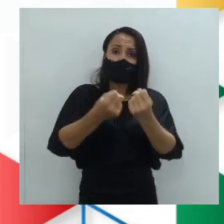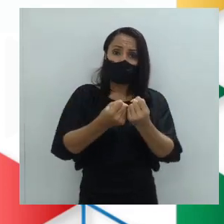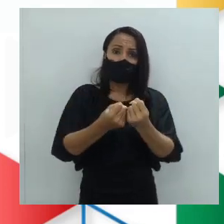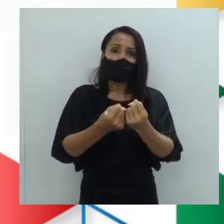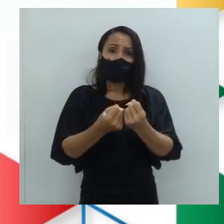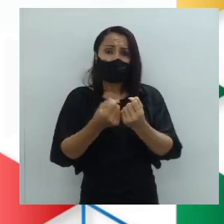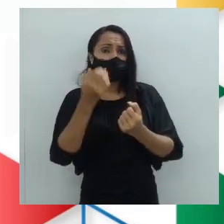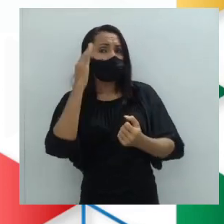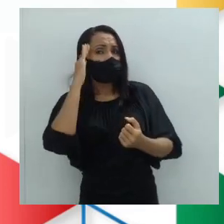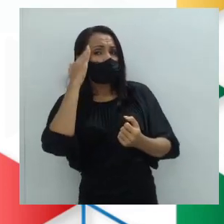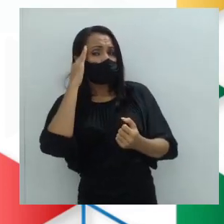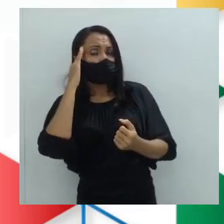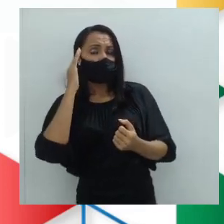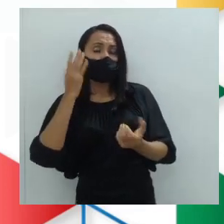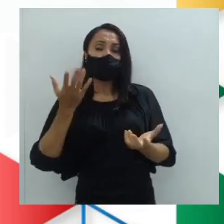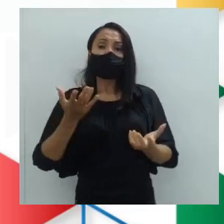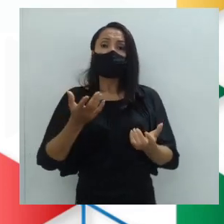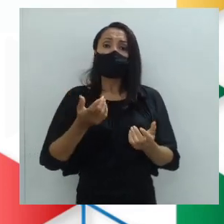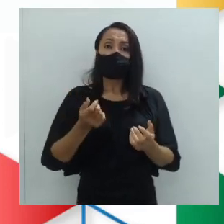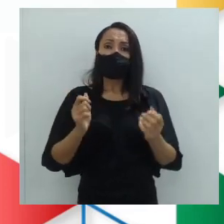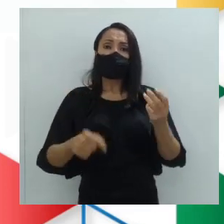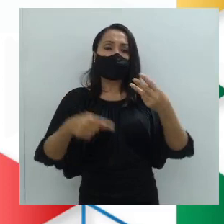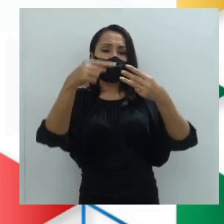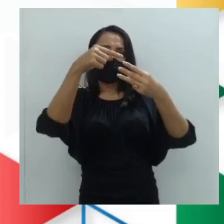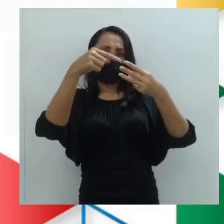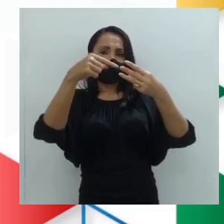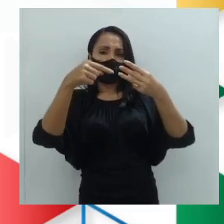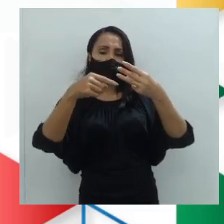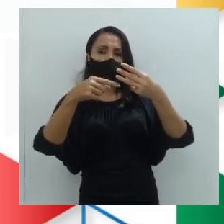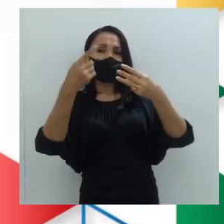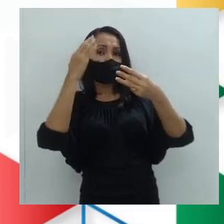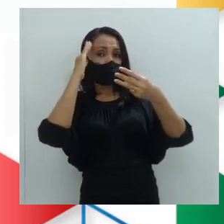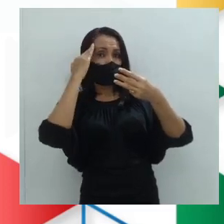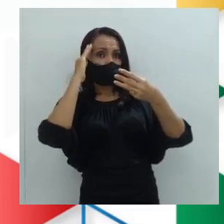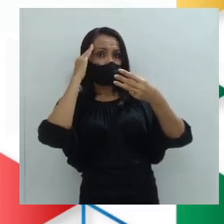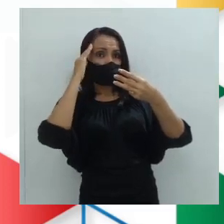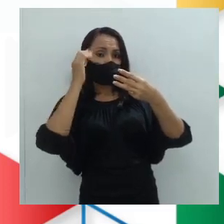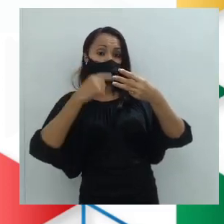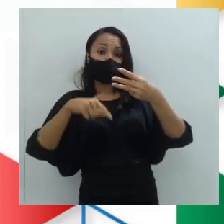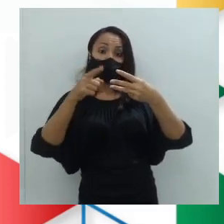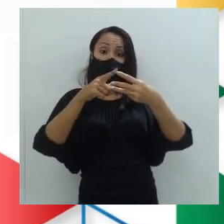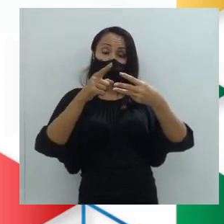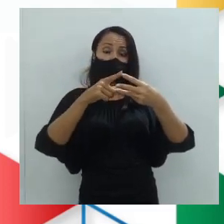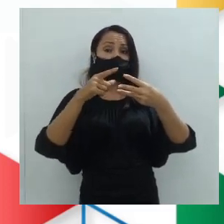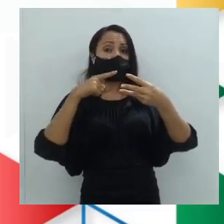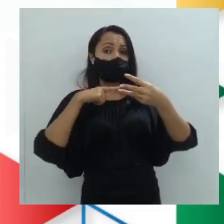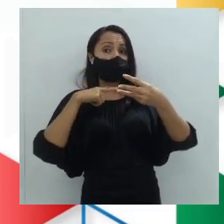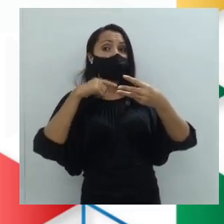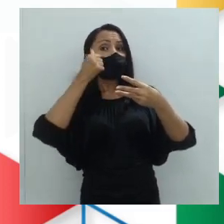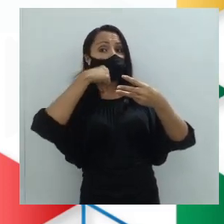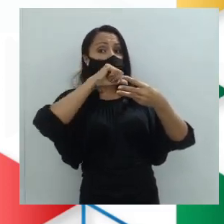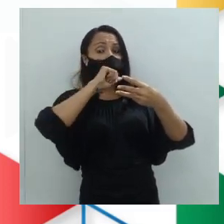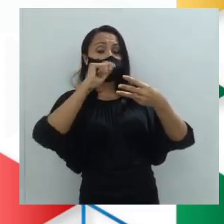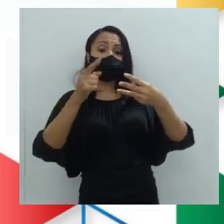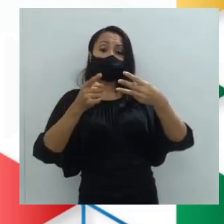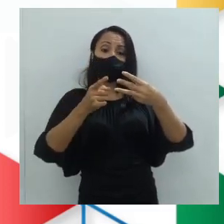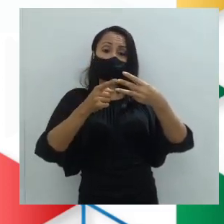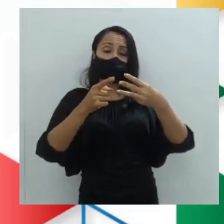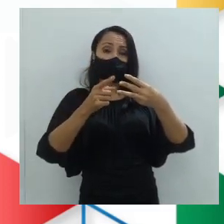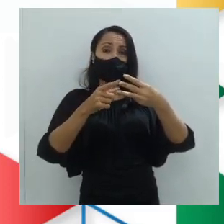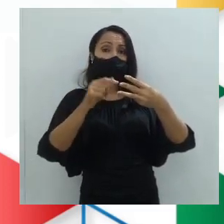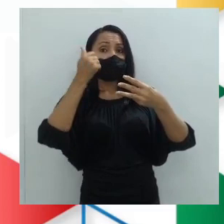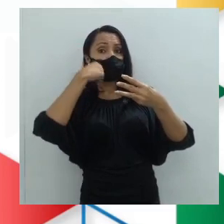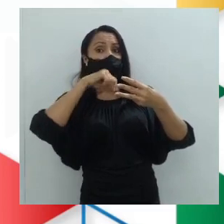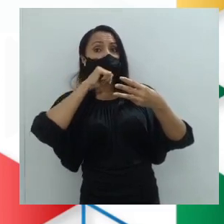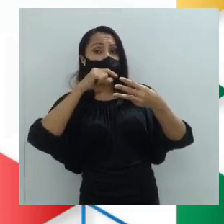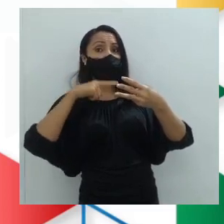que, vamos ver agora as três conclusões. Vejam só. Primeiro, você tem mãe. Segundo, sua mãe